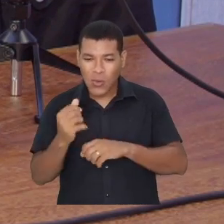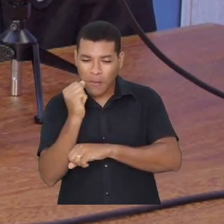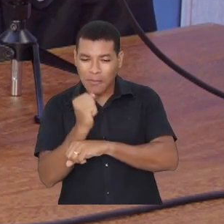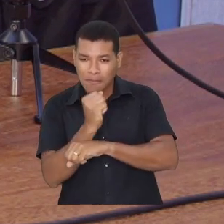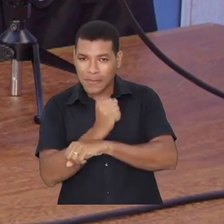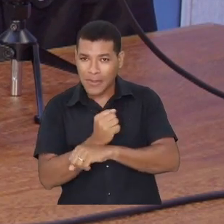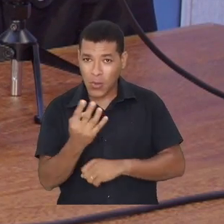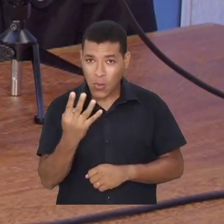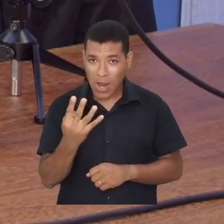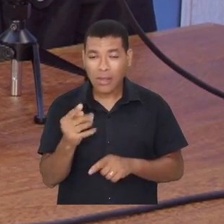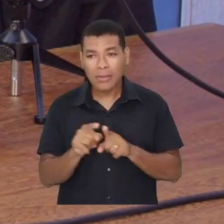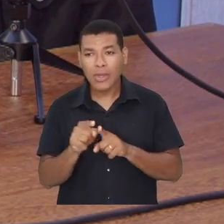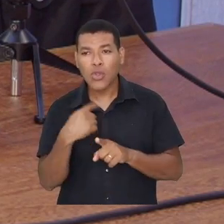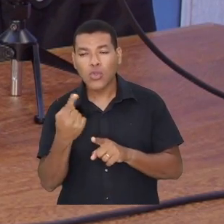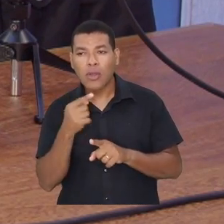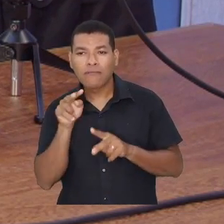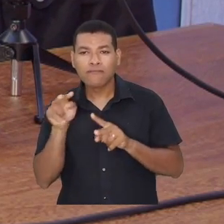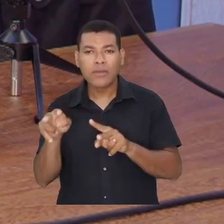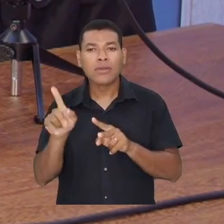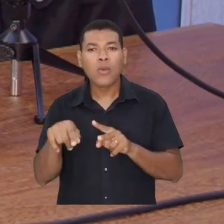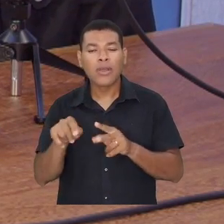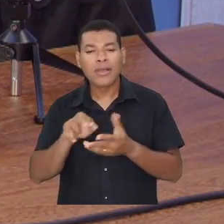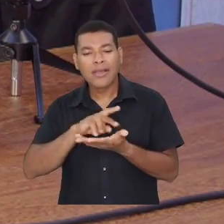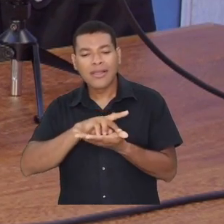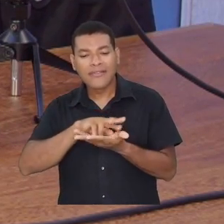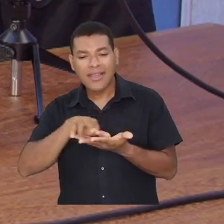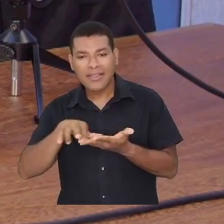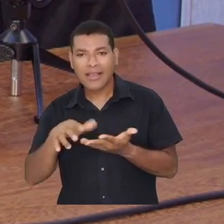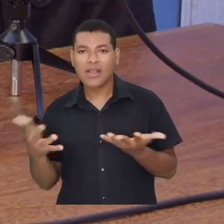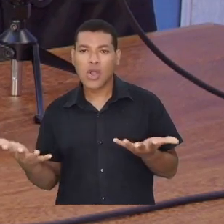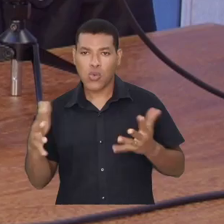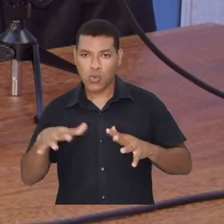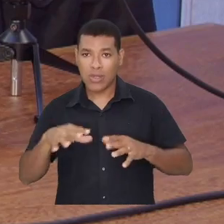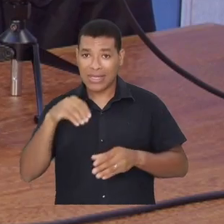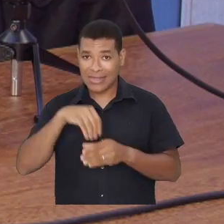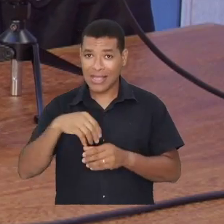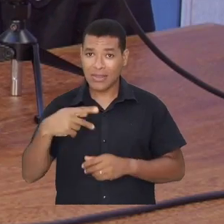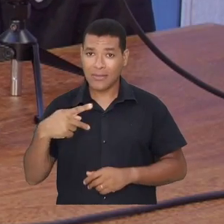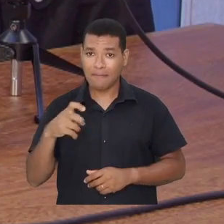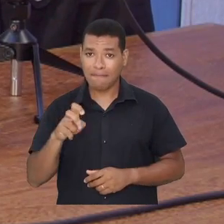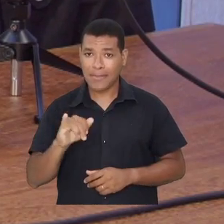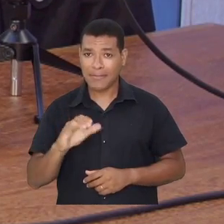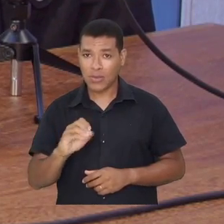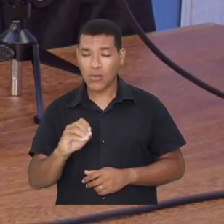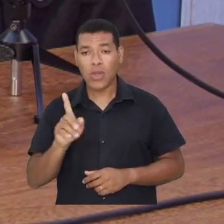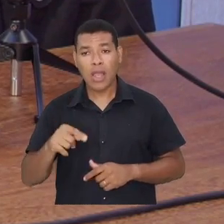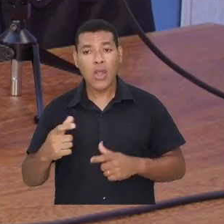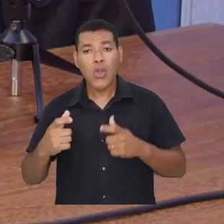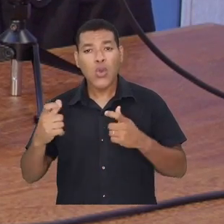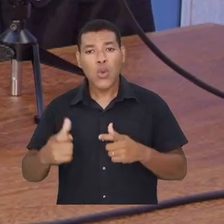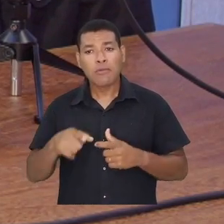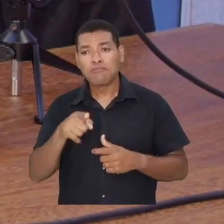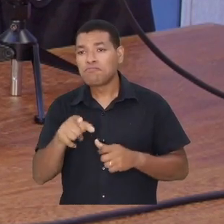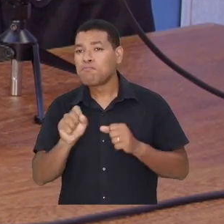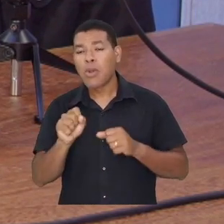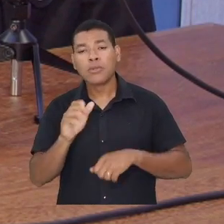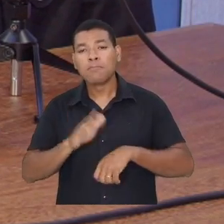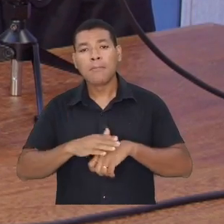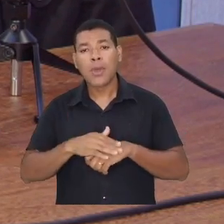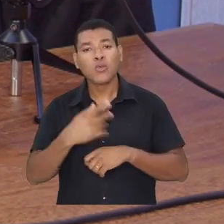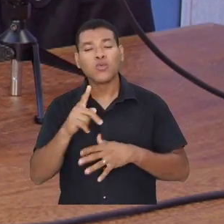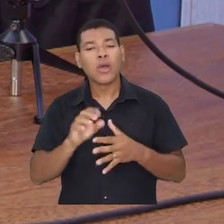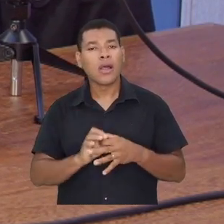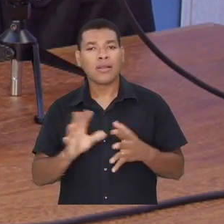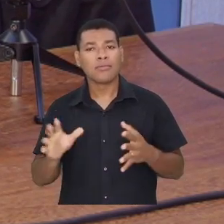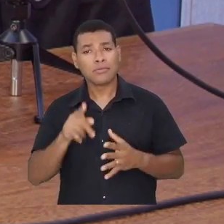está olhando para diversidade e inclusão, né? Uhum. Então, dentro da PepsiCo, a gente sempre fala que ali é o lugar onde você pode ser você. Uhum.